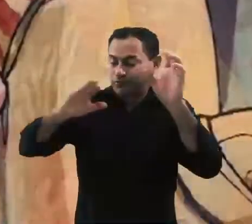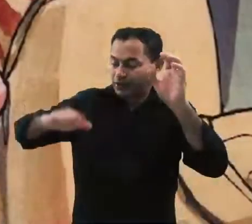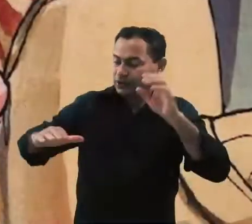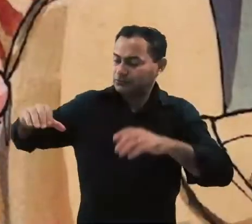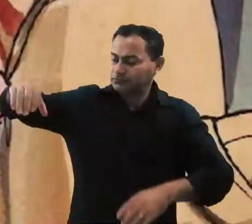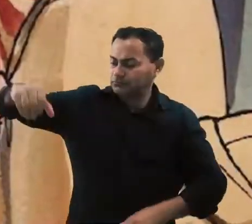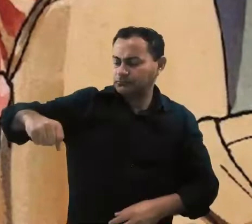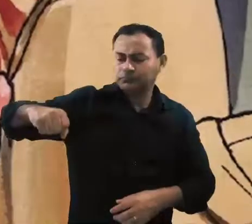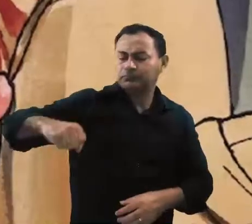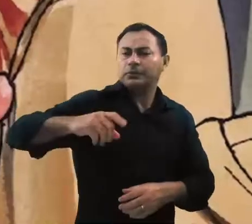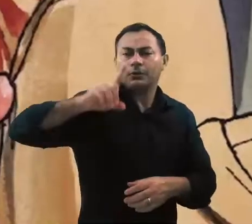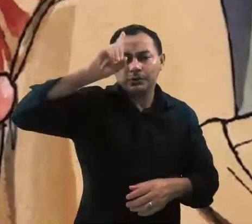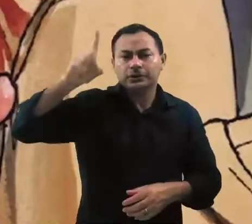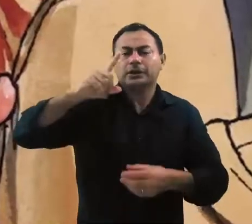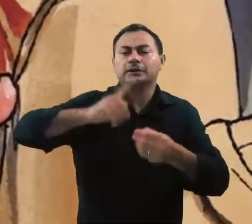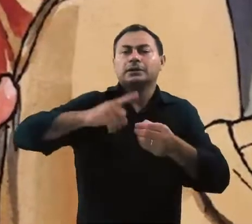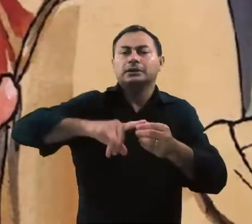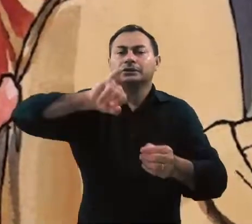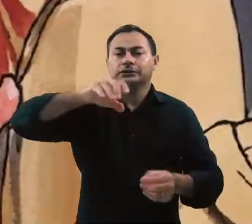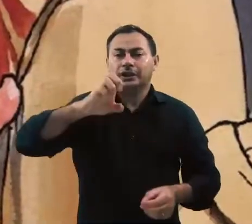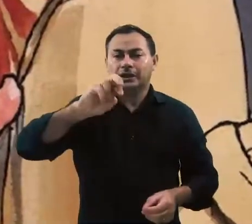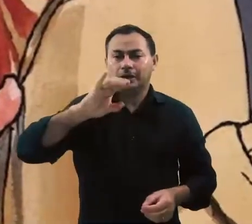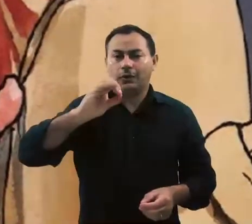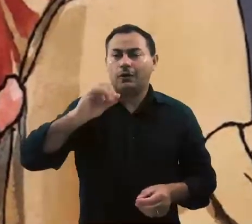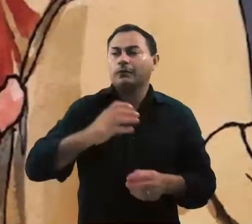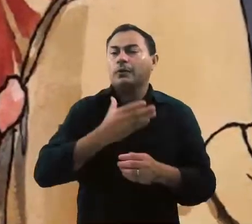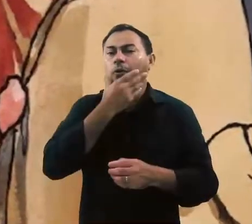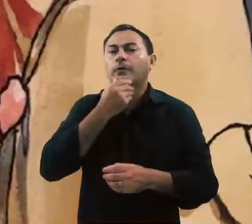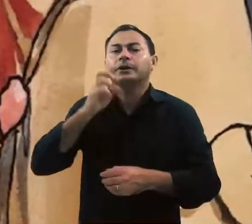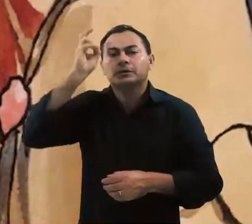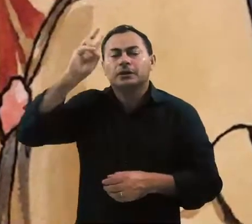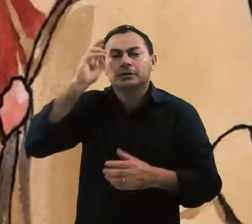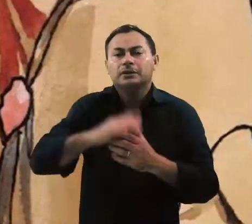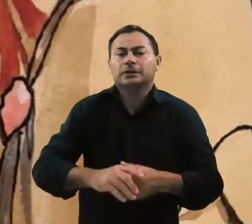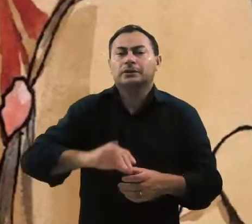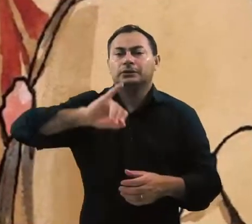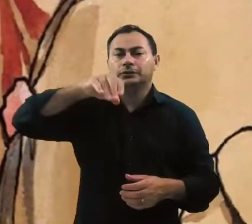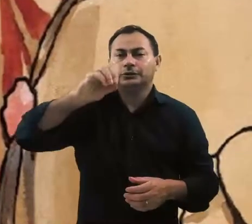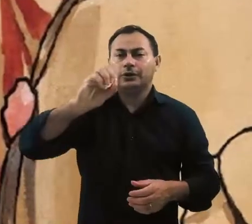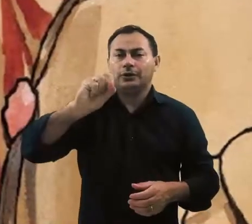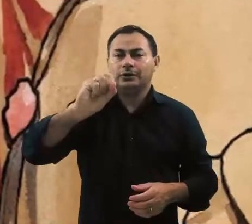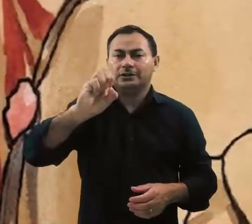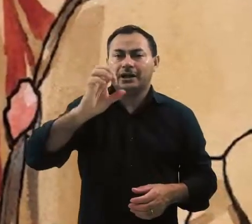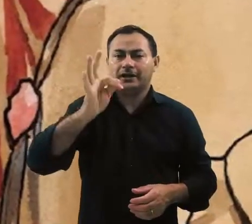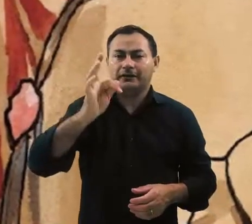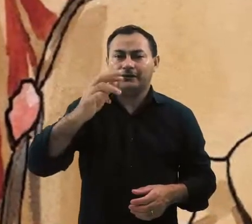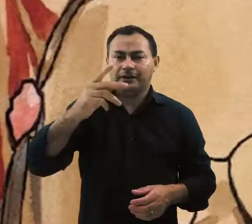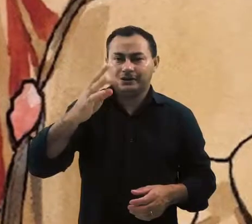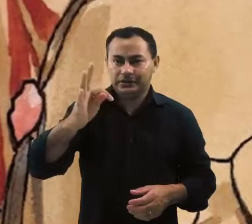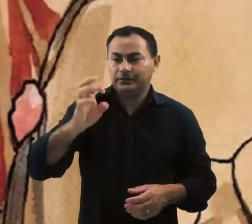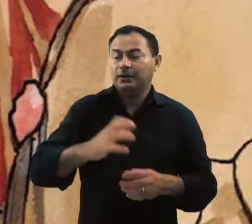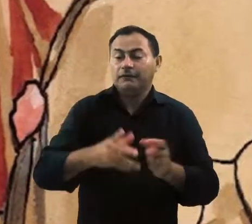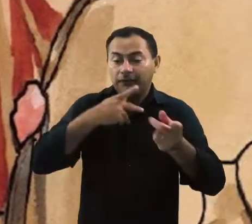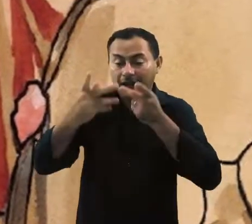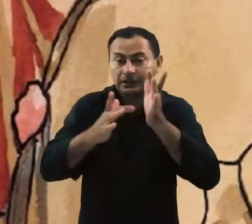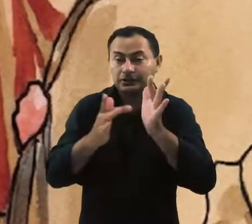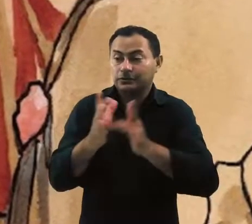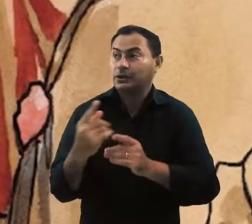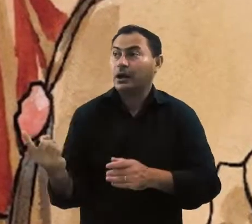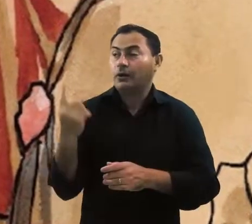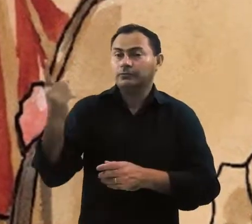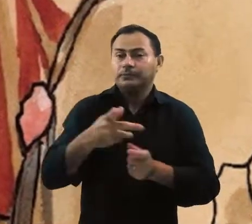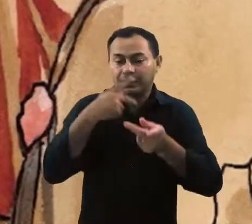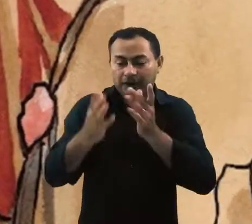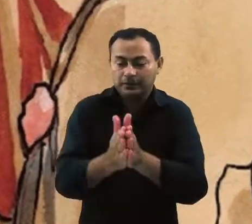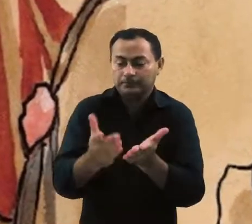baixinhos aqui o saindo para passar naquele dia em Jericó o historiador Josefo afirmou que Jesus era um homem